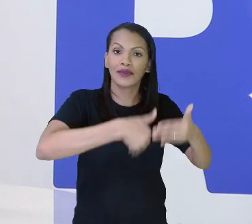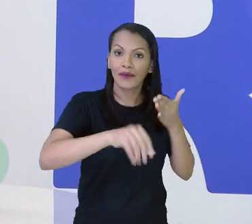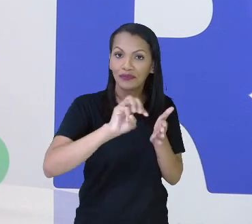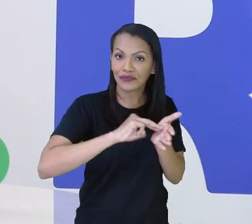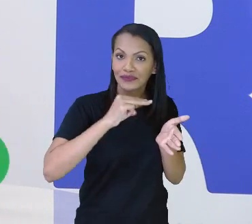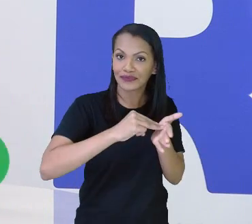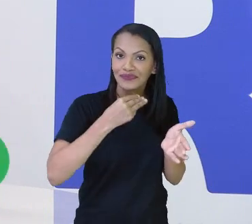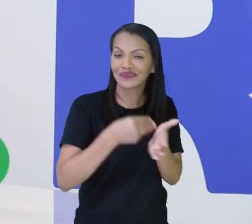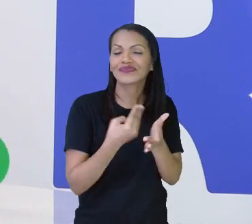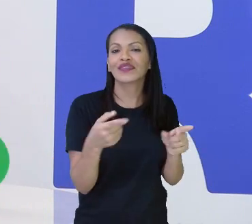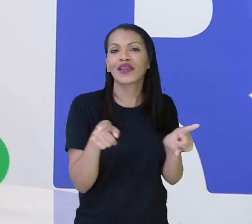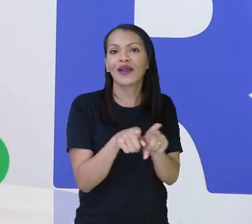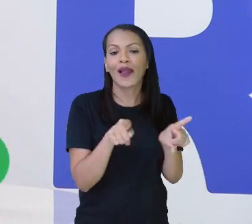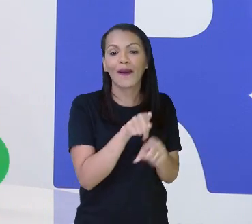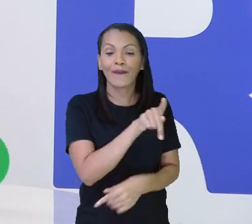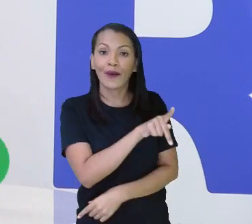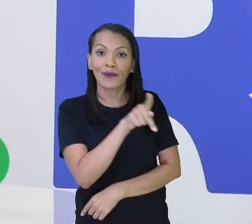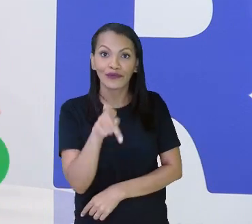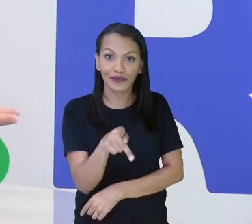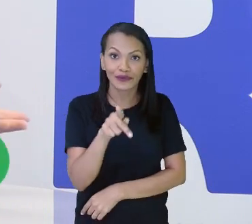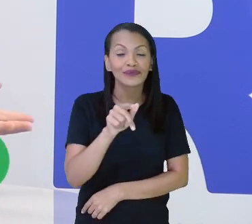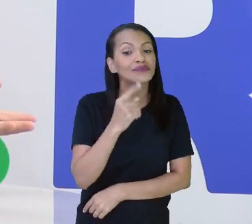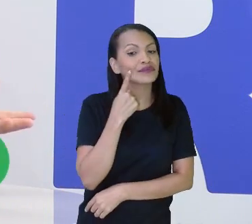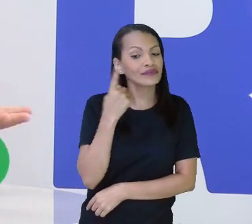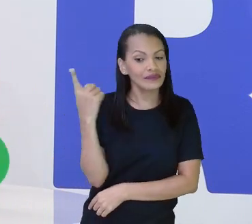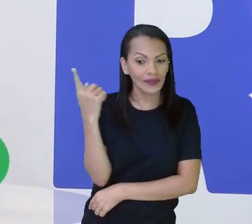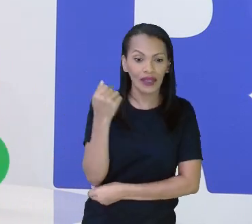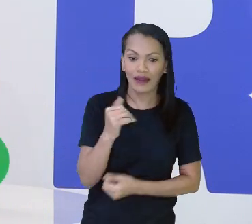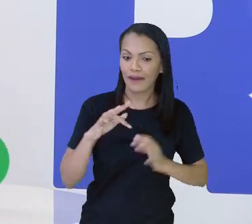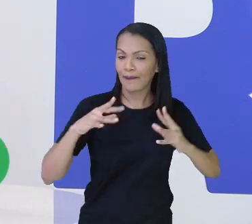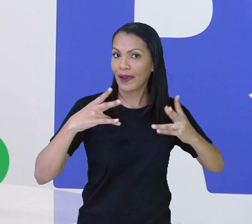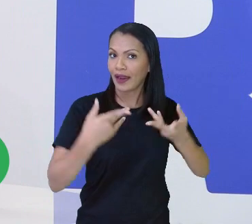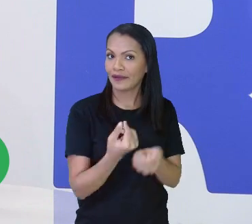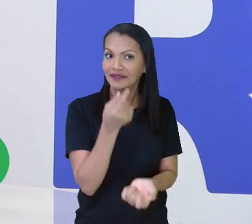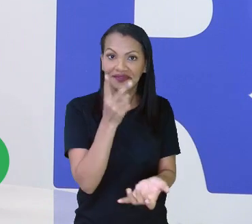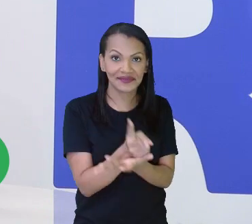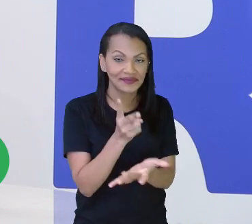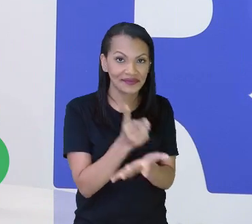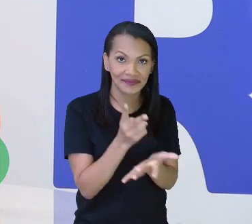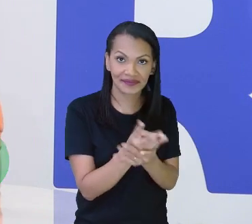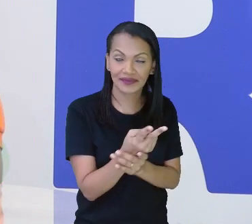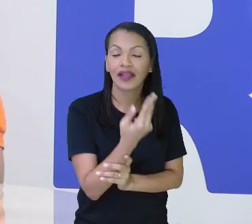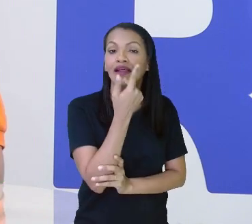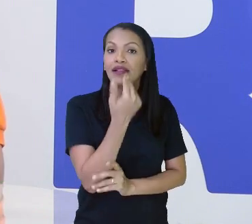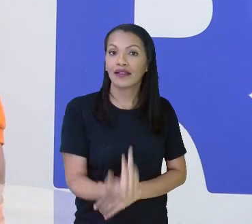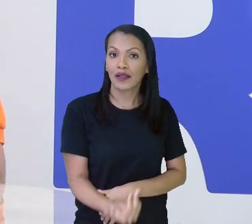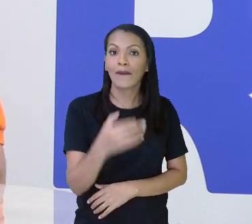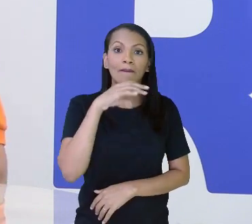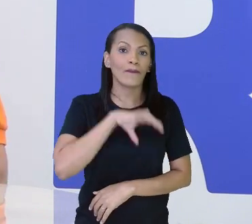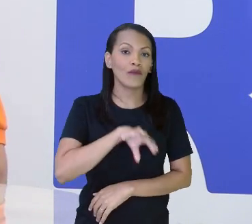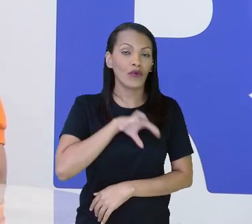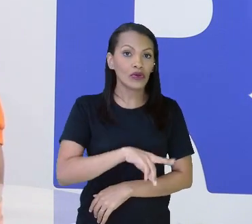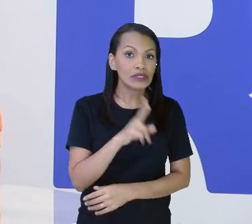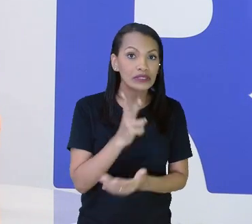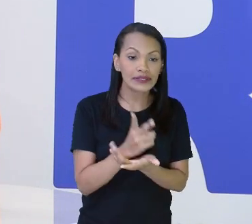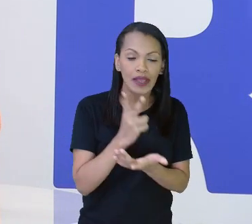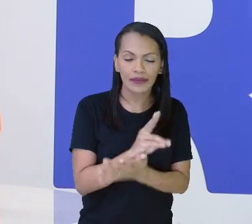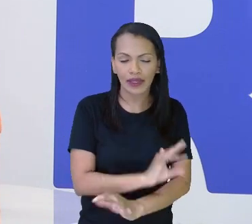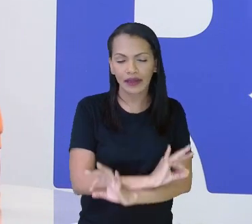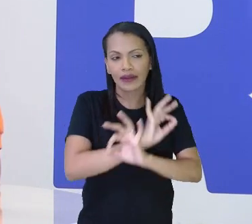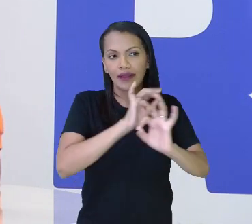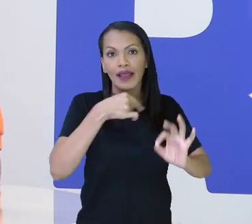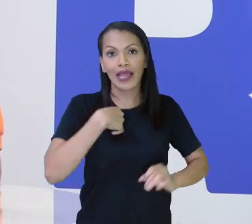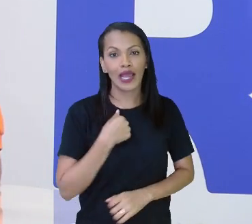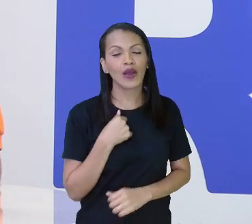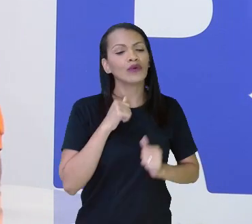mensagem. Professora Abigail vai dar uma aula maravilhosa, como sempre, né? Vocês sabem que a aula de língua portuguesa é sempre um show. Eu vou